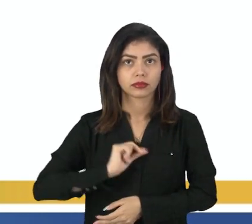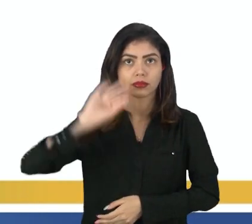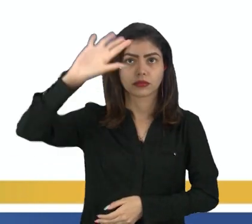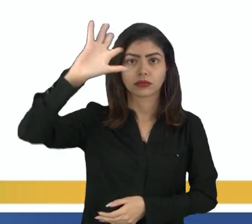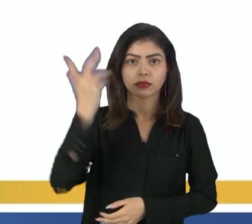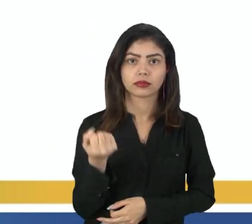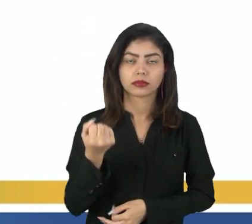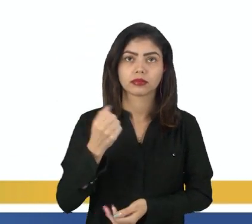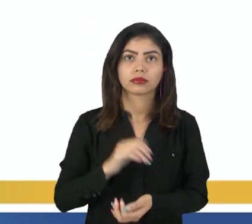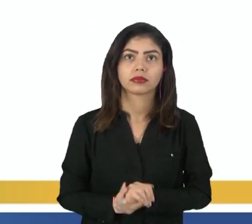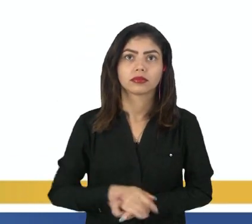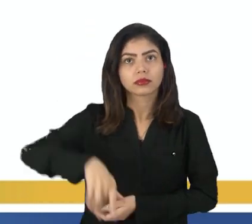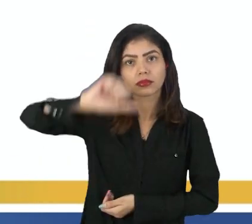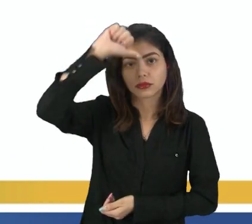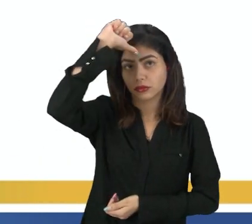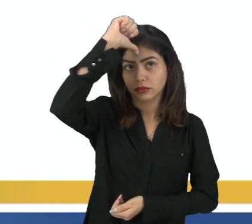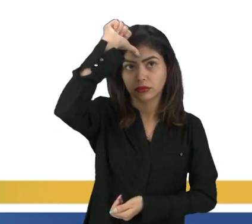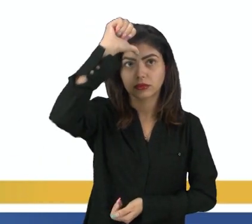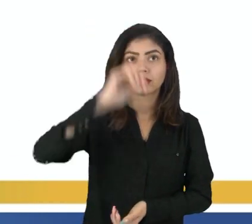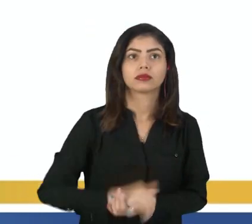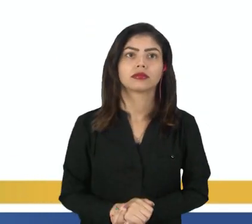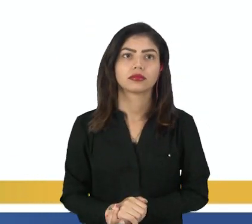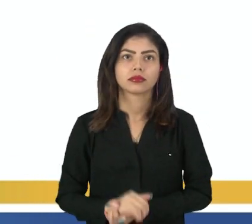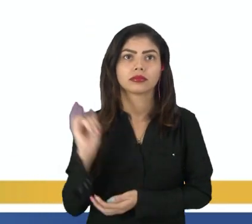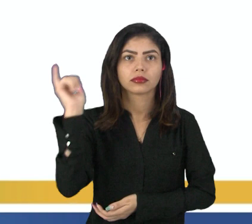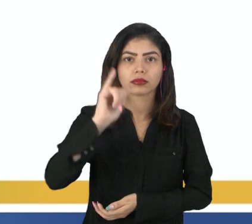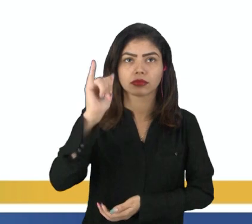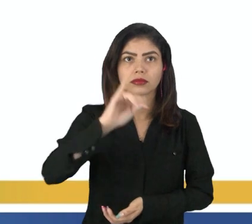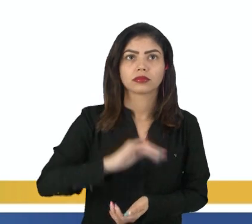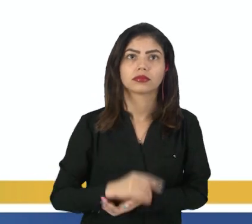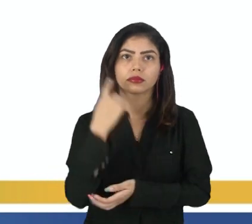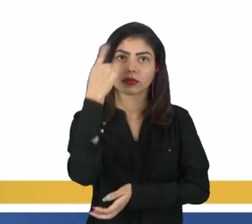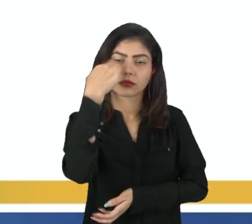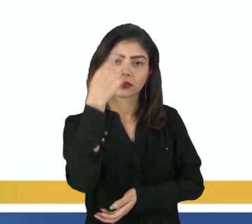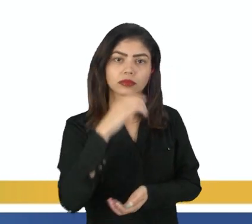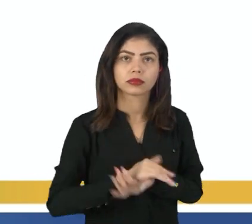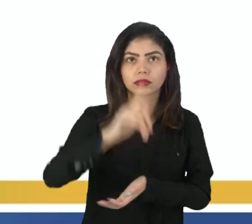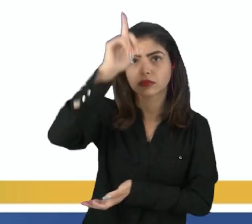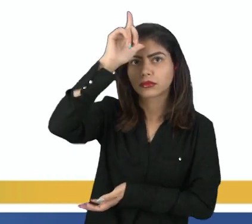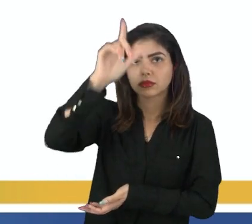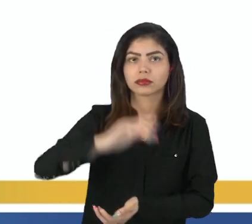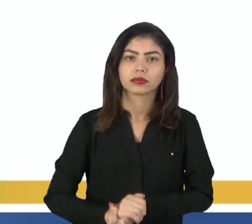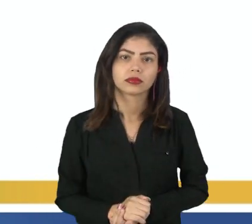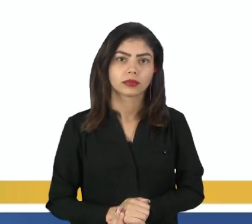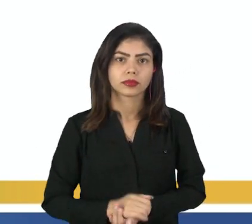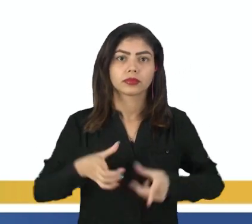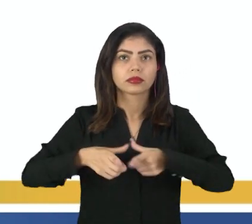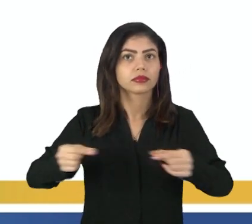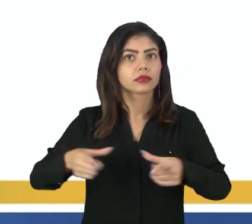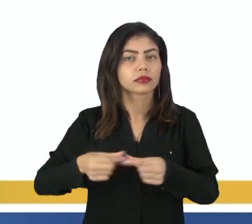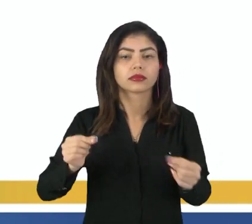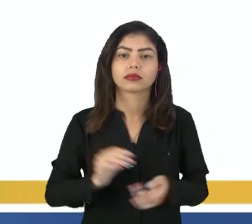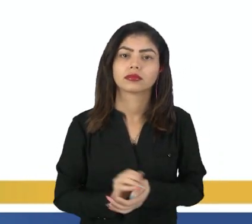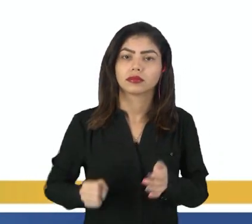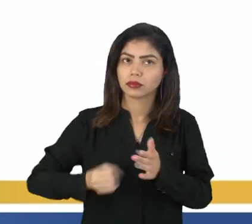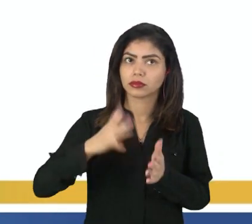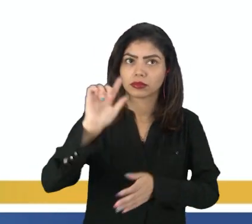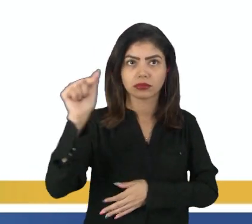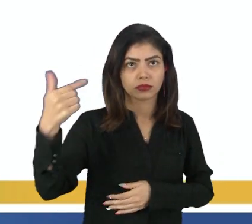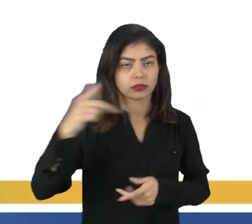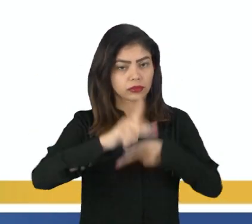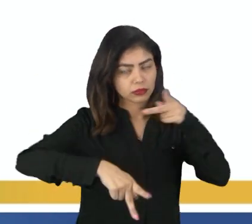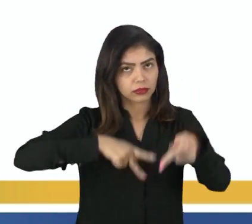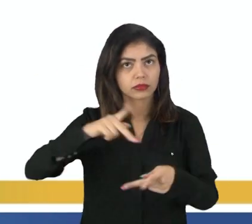índios, portugueses, africanos, árabes, italianos, espanhóis, alemães, japoneses e muitos